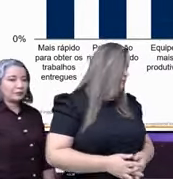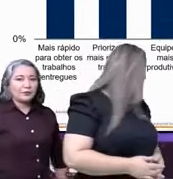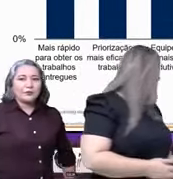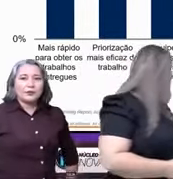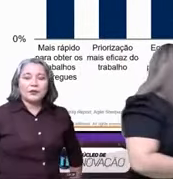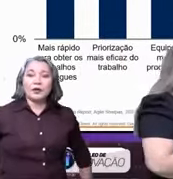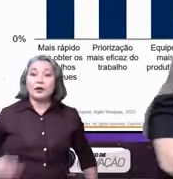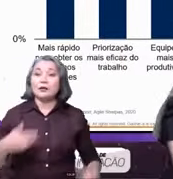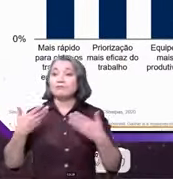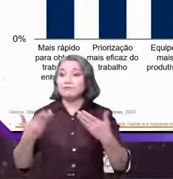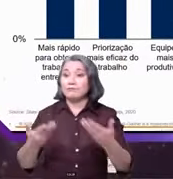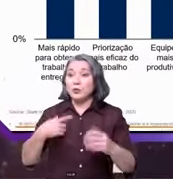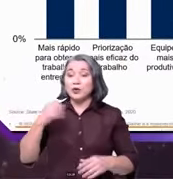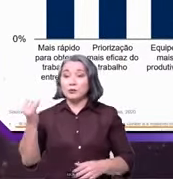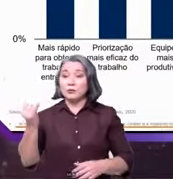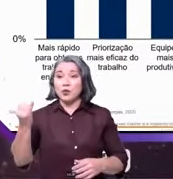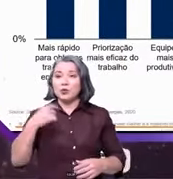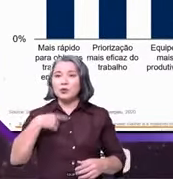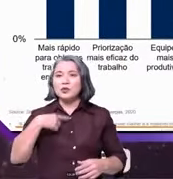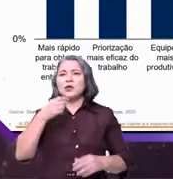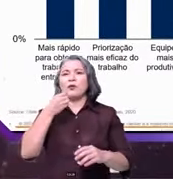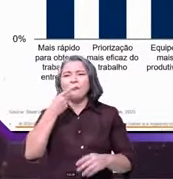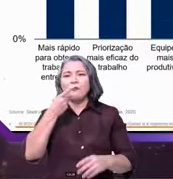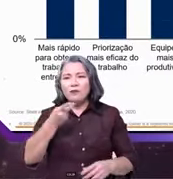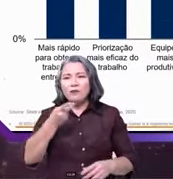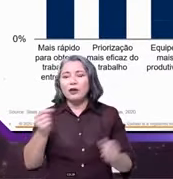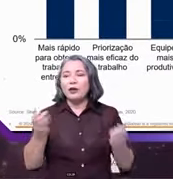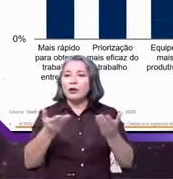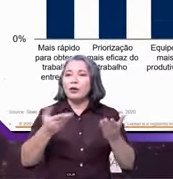senhor é muito importante para a defesa, que